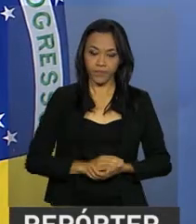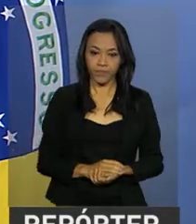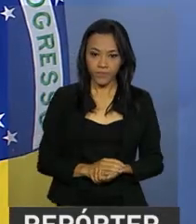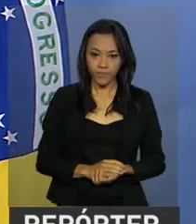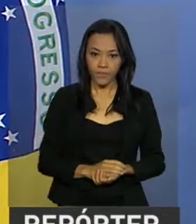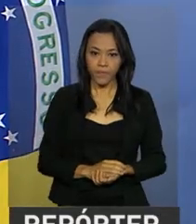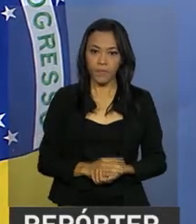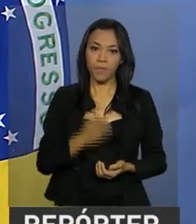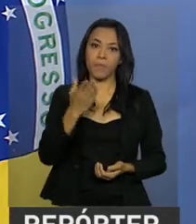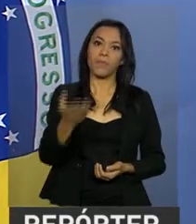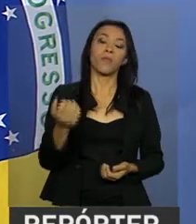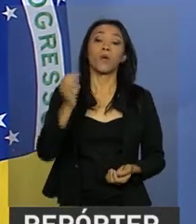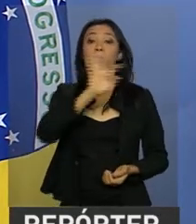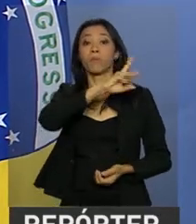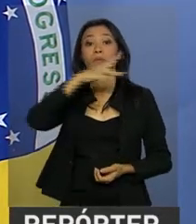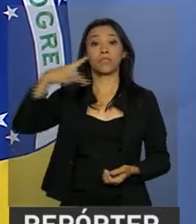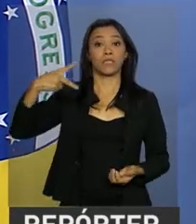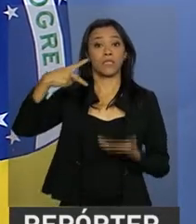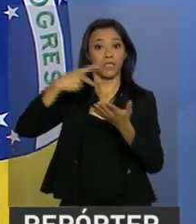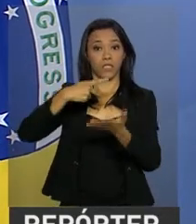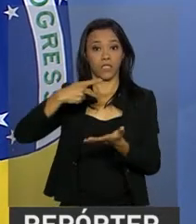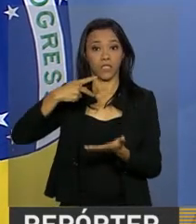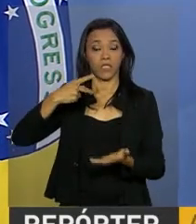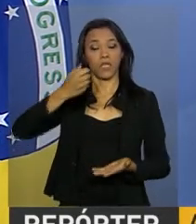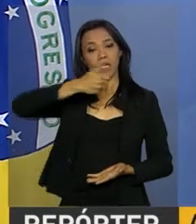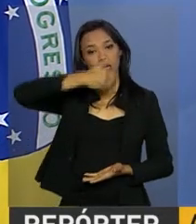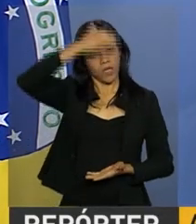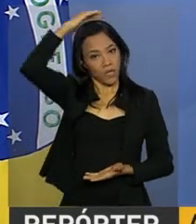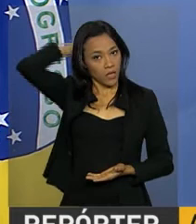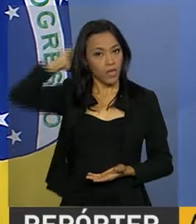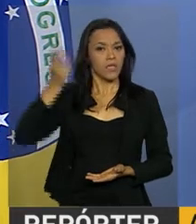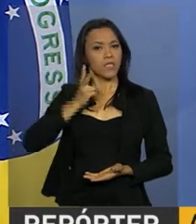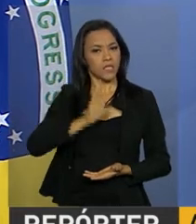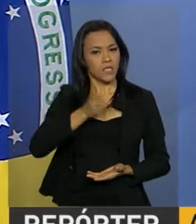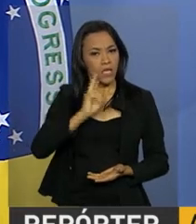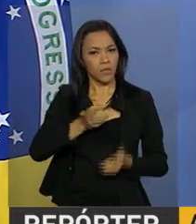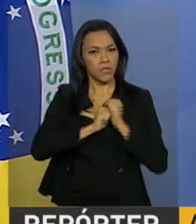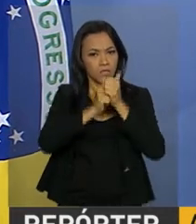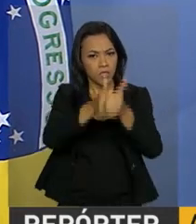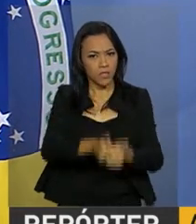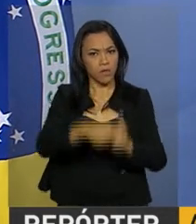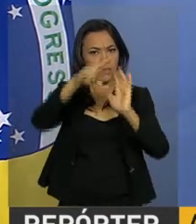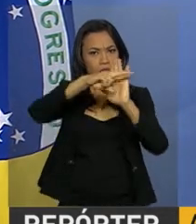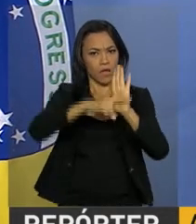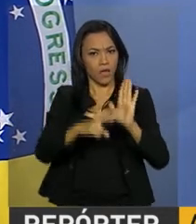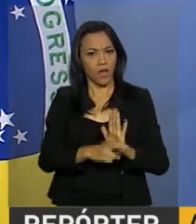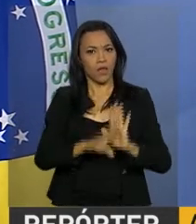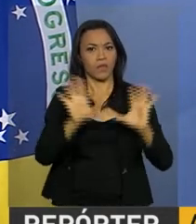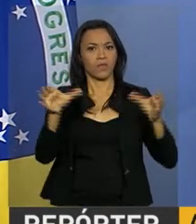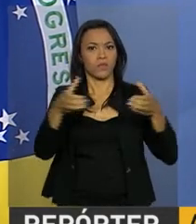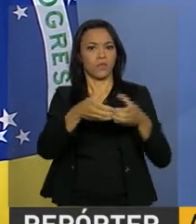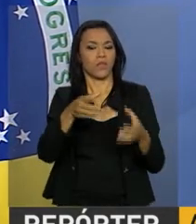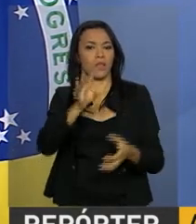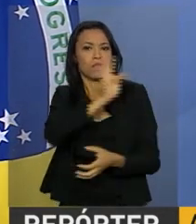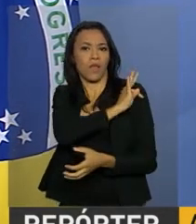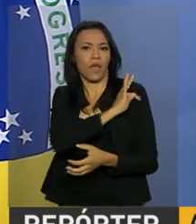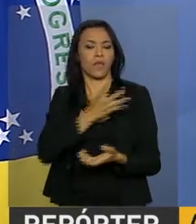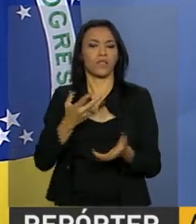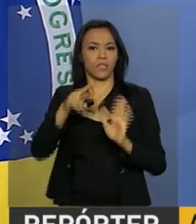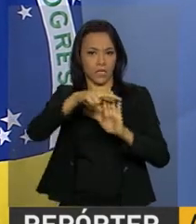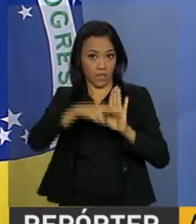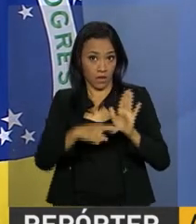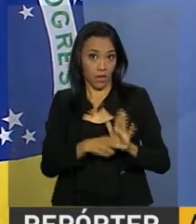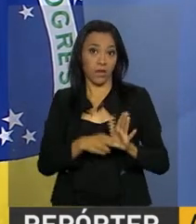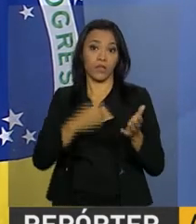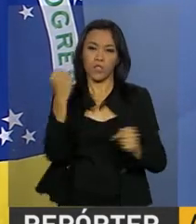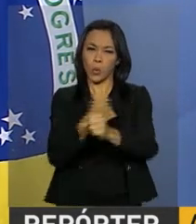O presidente da República sempre endossou caminhos técnicos para a solução de licenças em obras ou ações